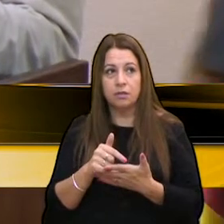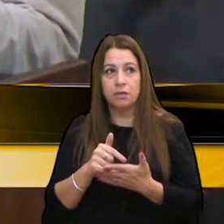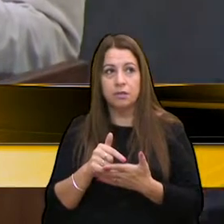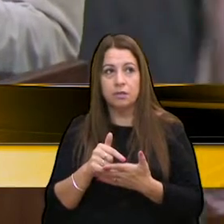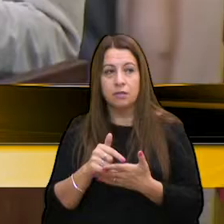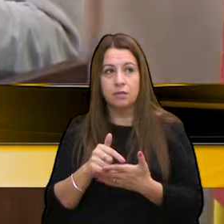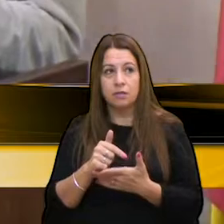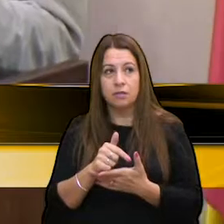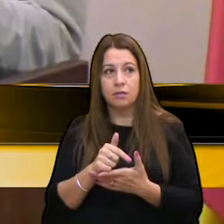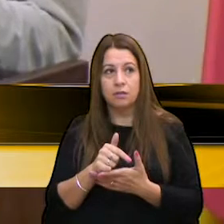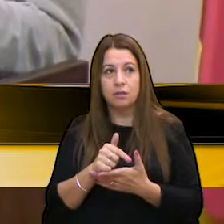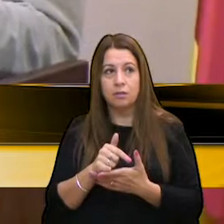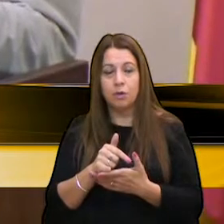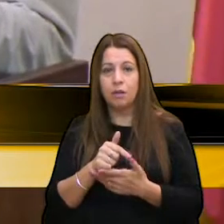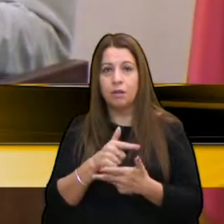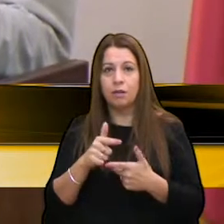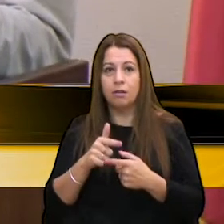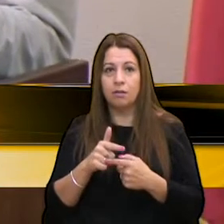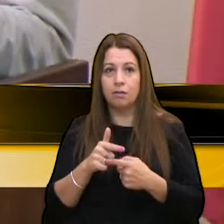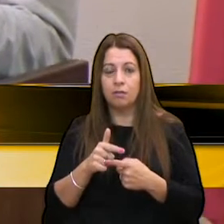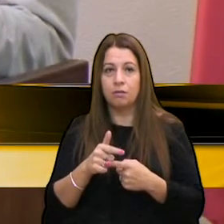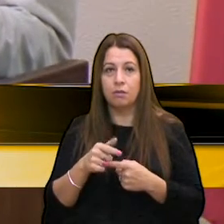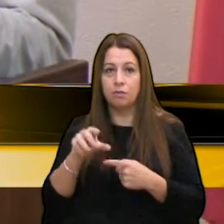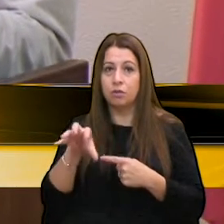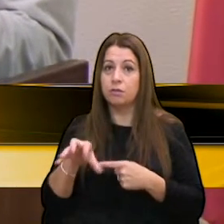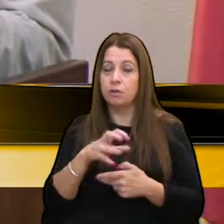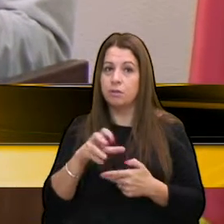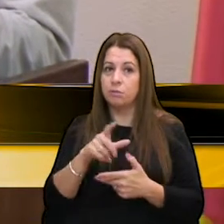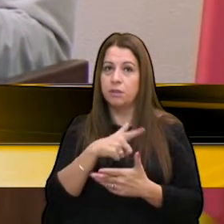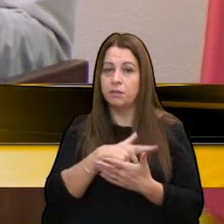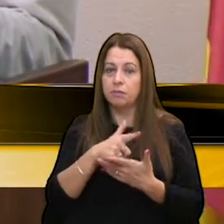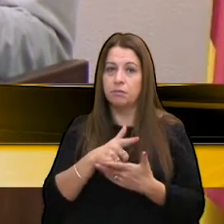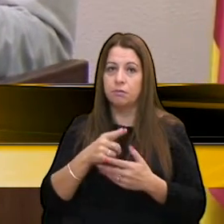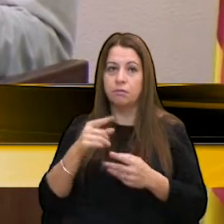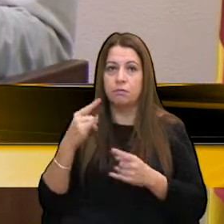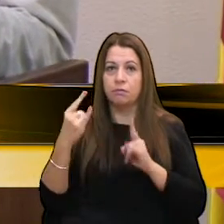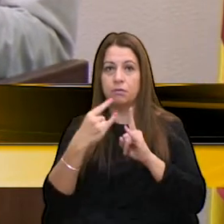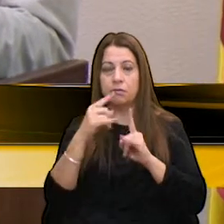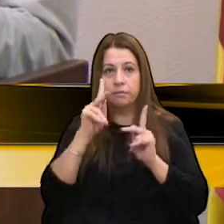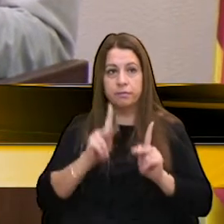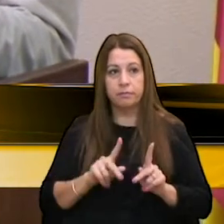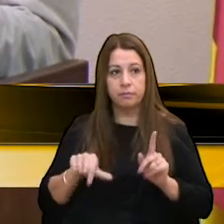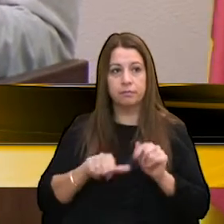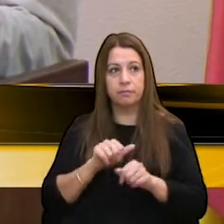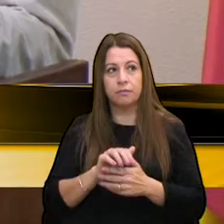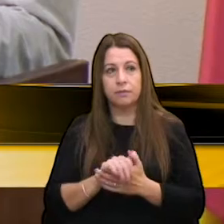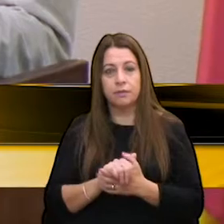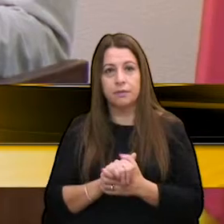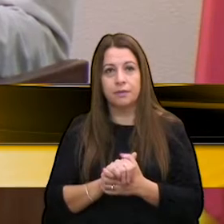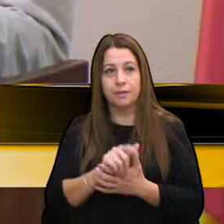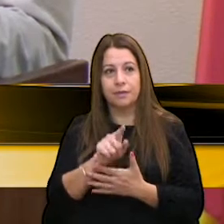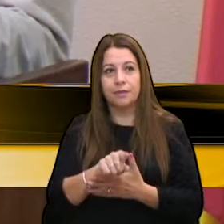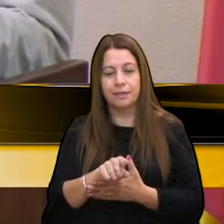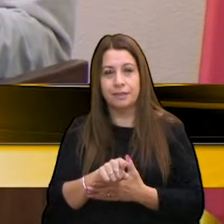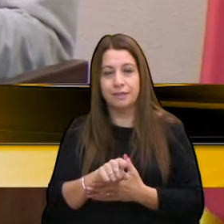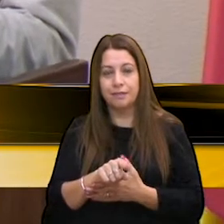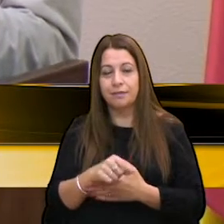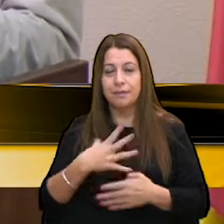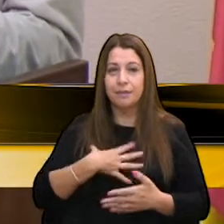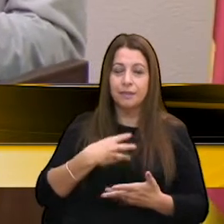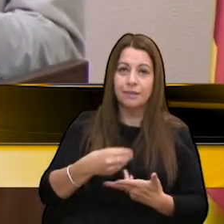12,65%. A terceira questão era os fatores que atraem as pessoas para a cidade, na opinião dos